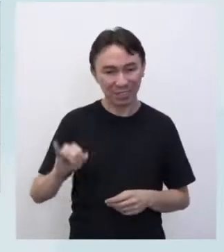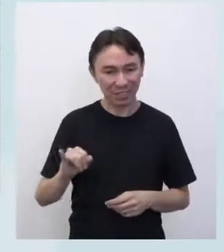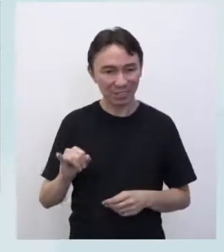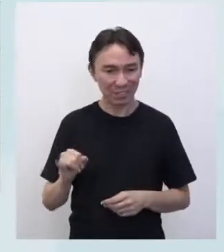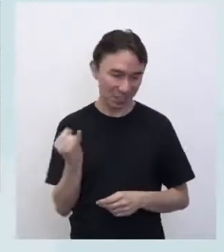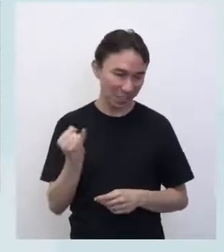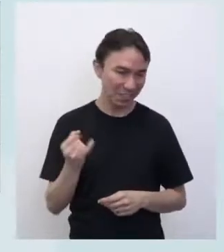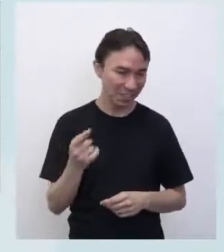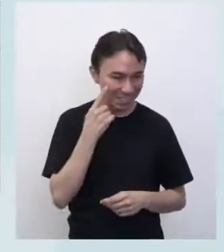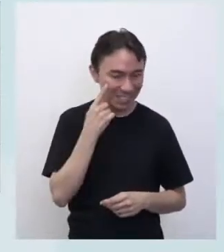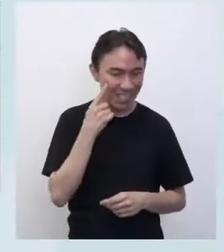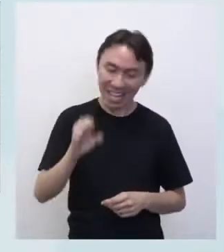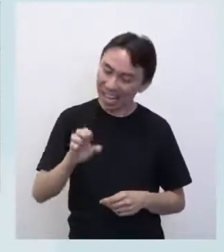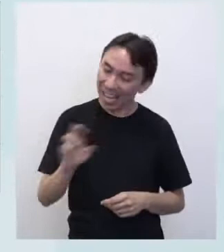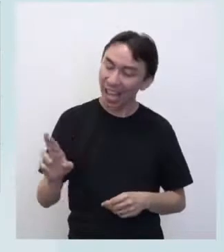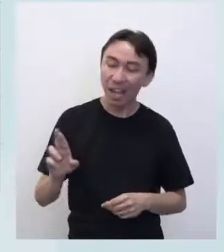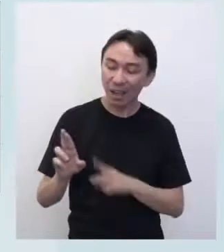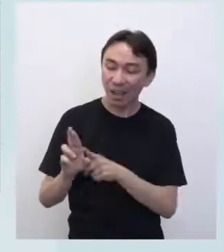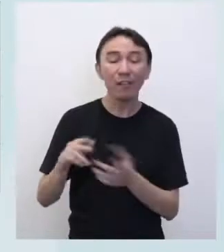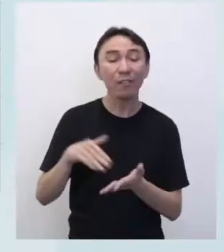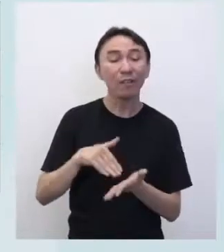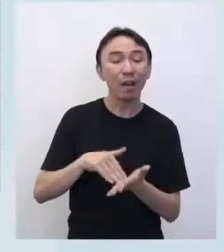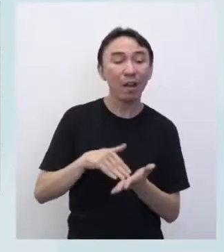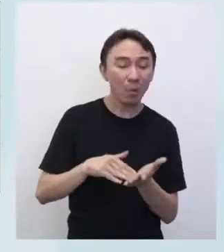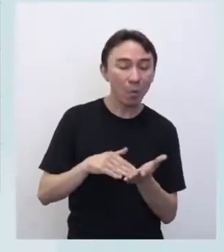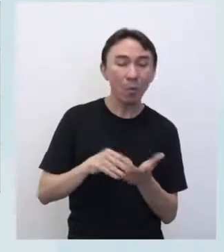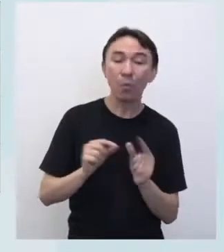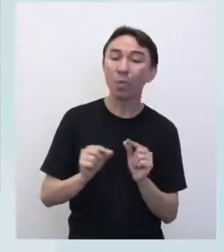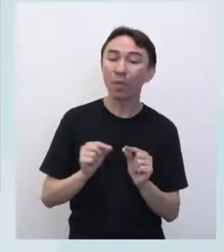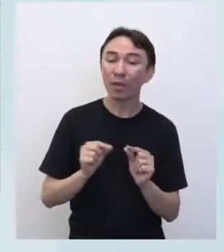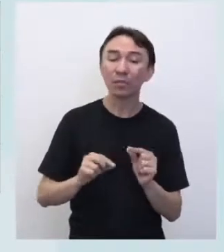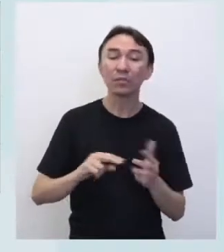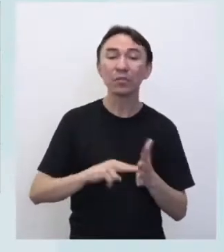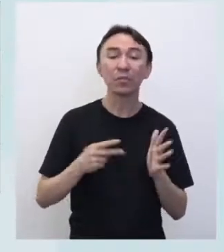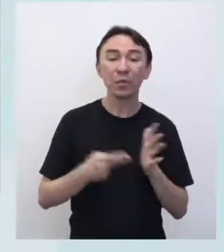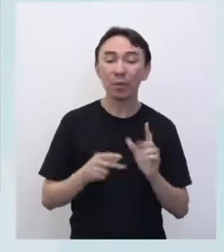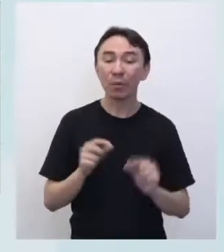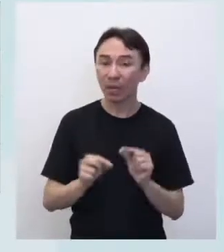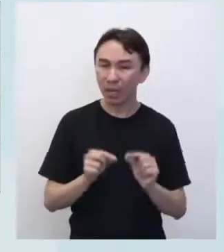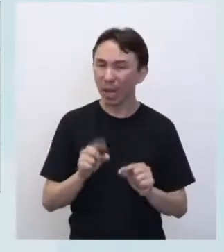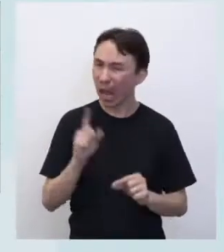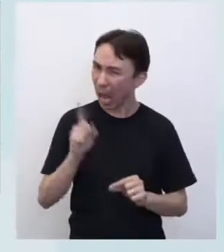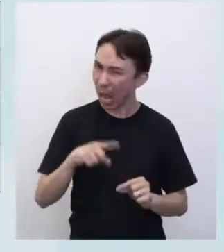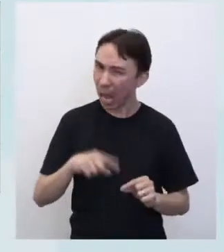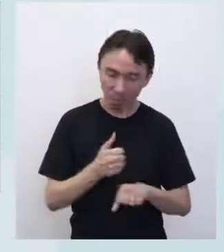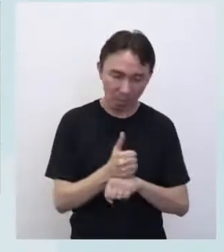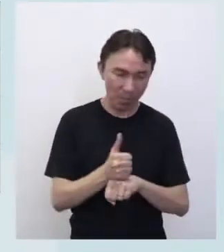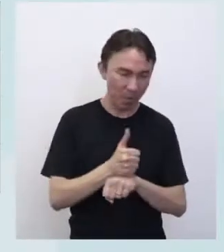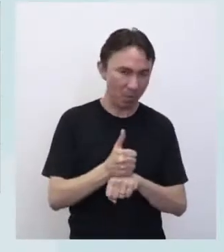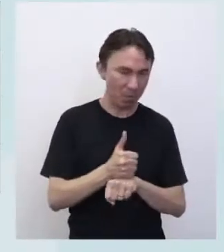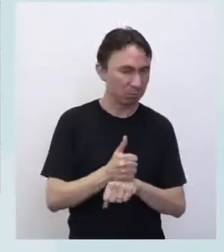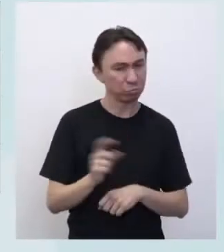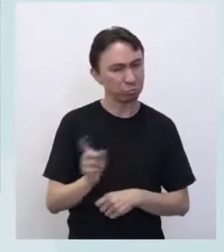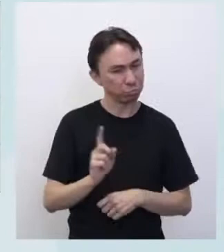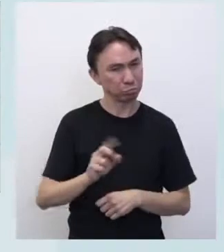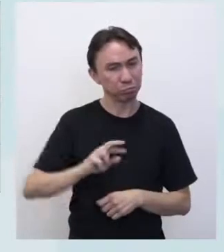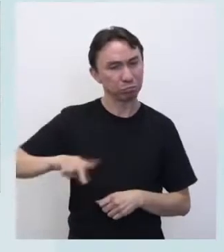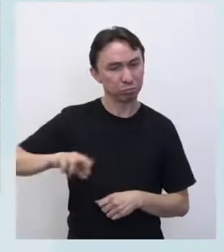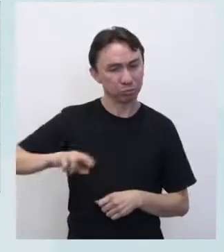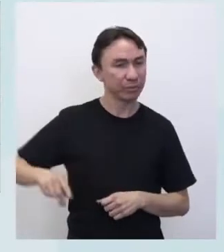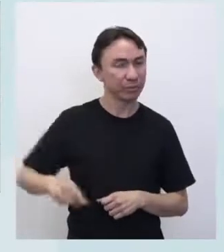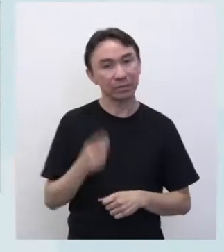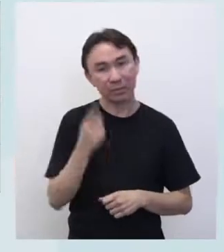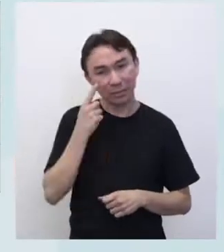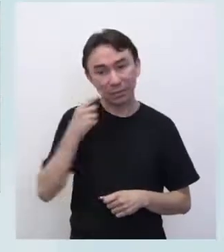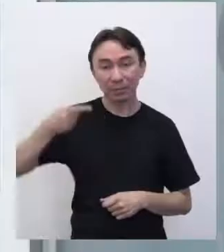palavra. Esse ER no final da palavra, Antônio, ele está querendo dizer que é uma profissão? Não. Não. Porque na aula passada nós vimos que uma